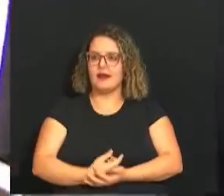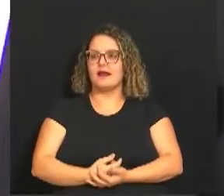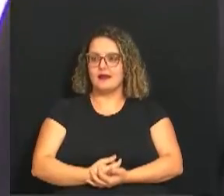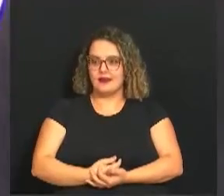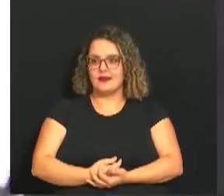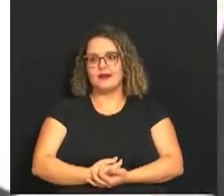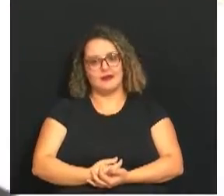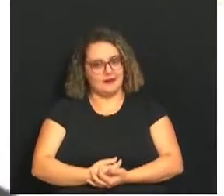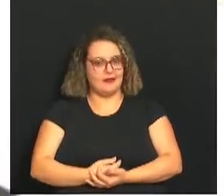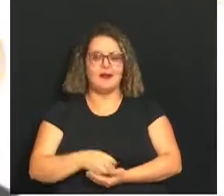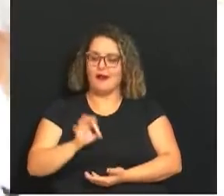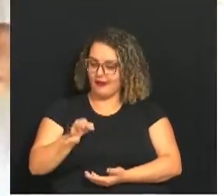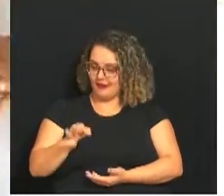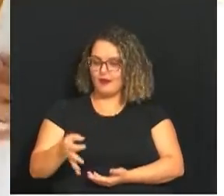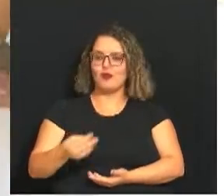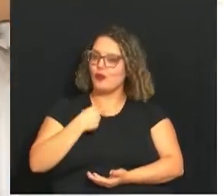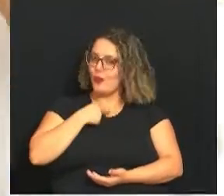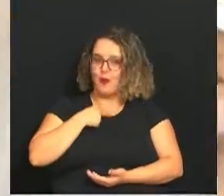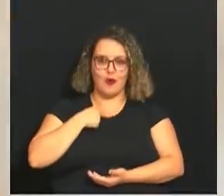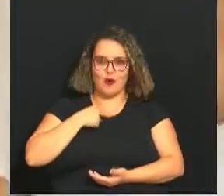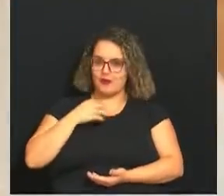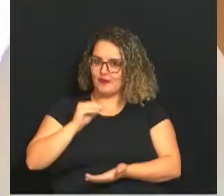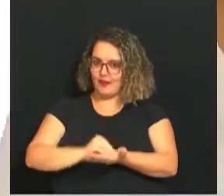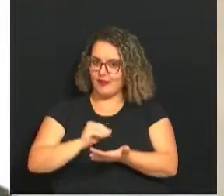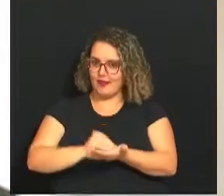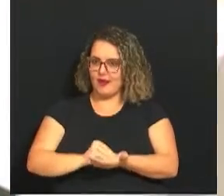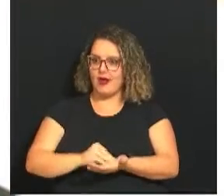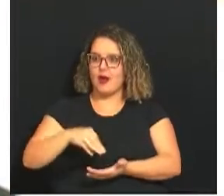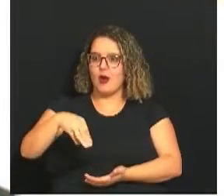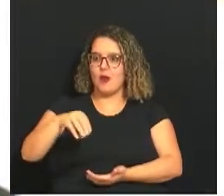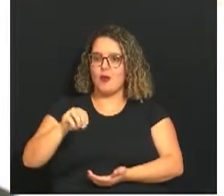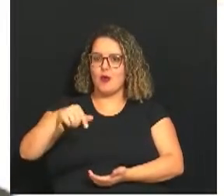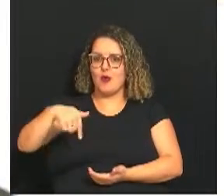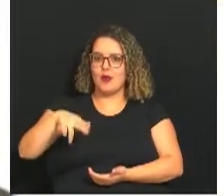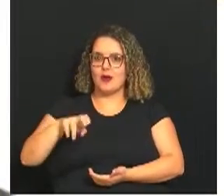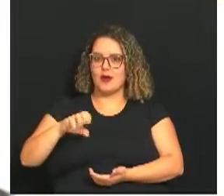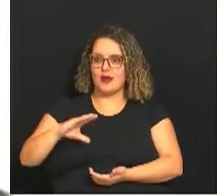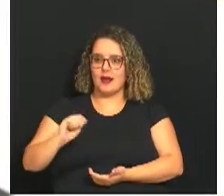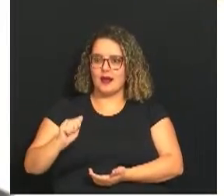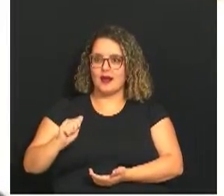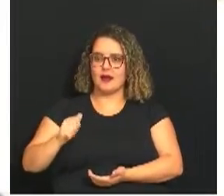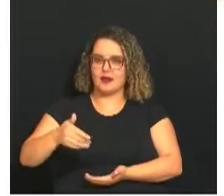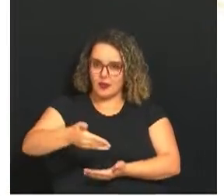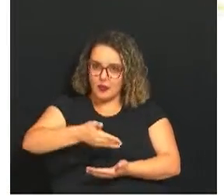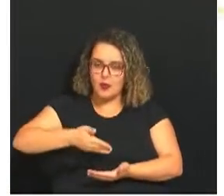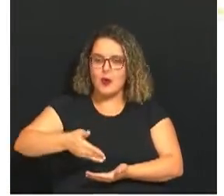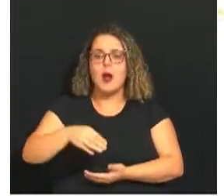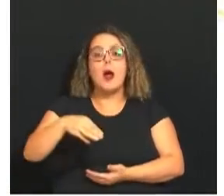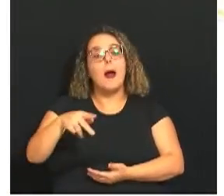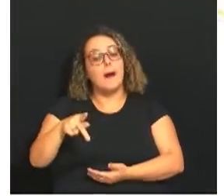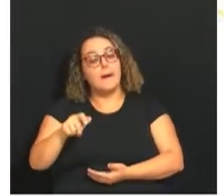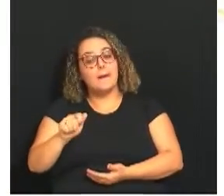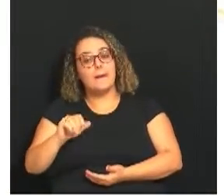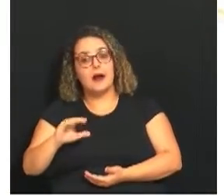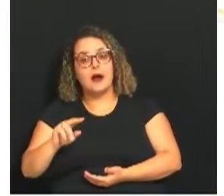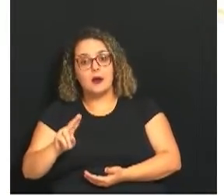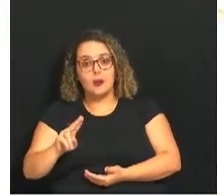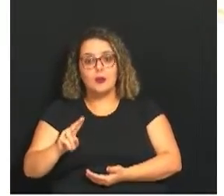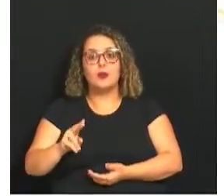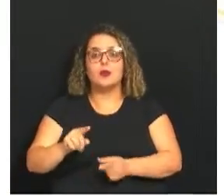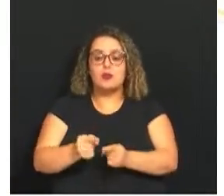né? Sagrado. Não pode faltar a muquequinha da Bahia. Tem também o pacu assado na churrasqueira. Sai